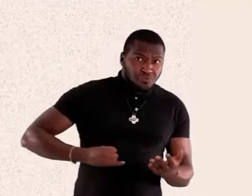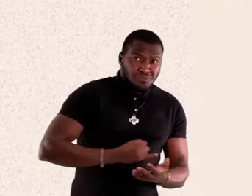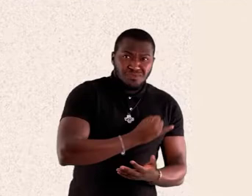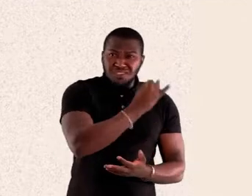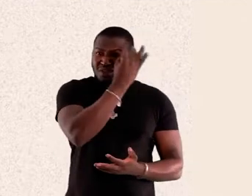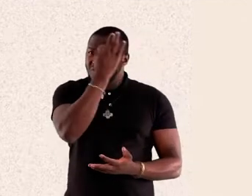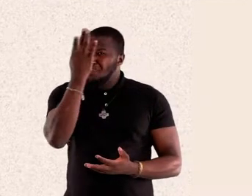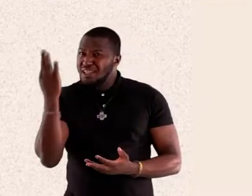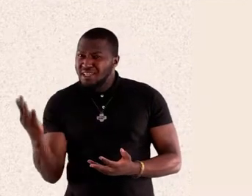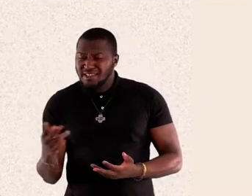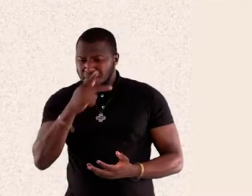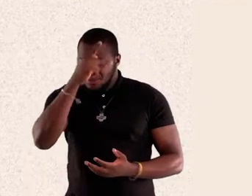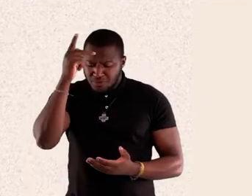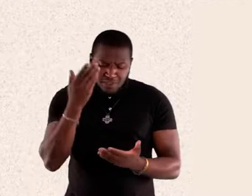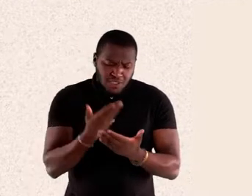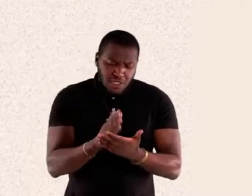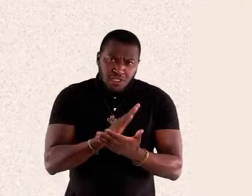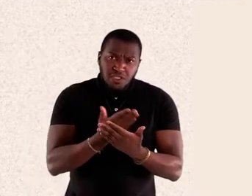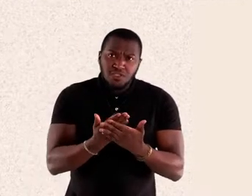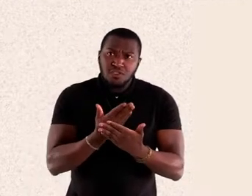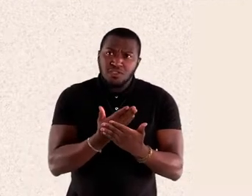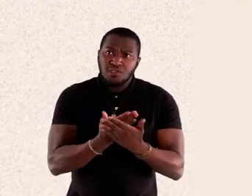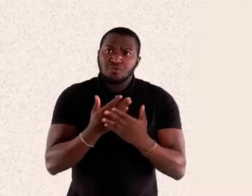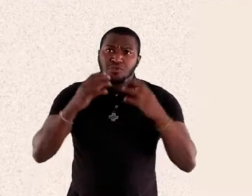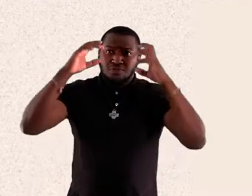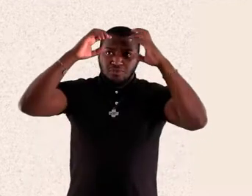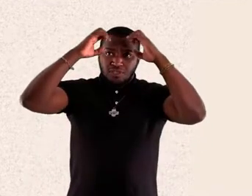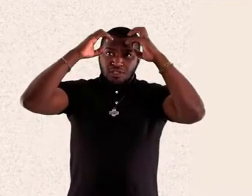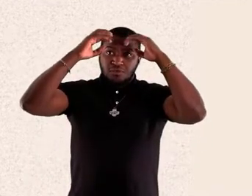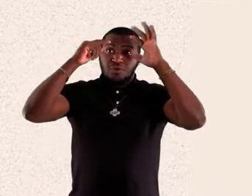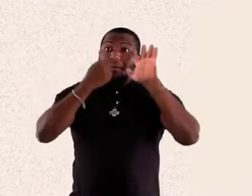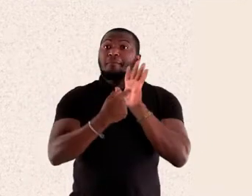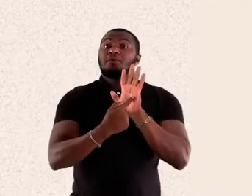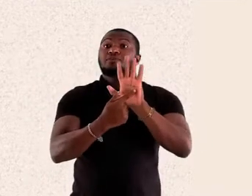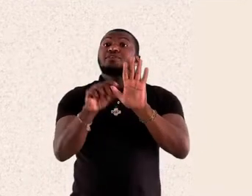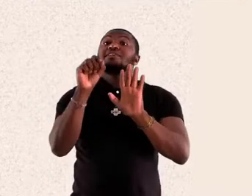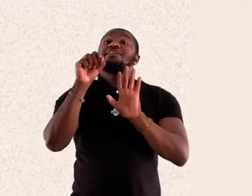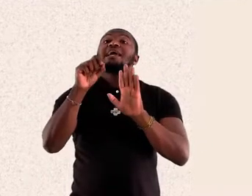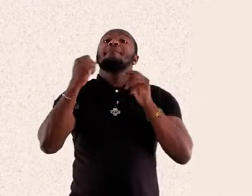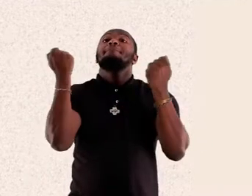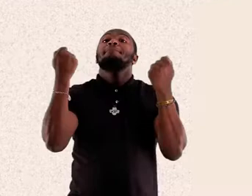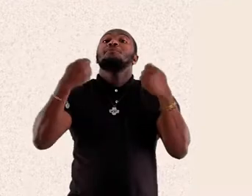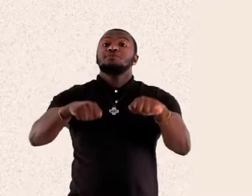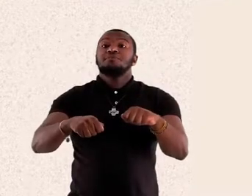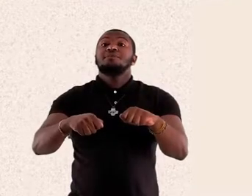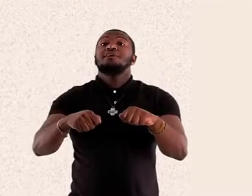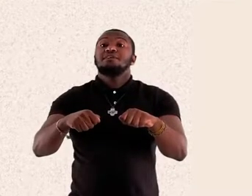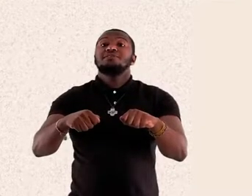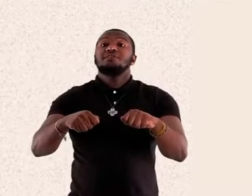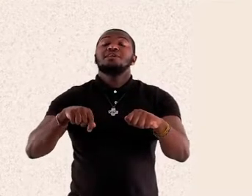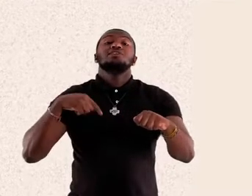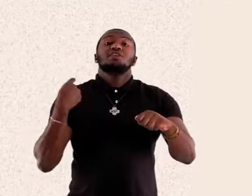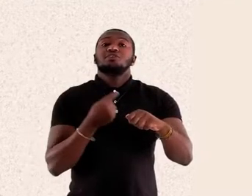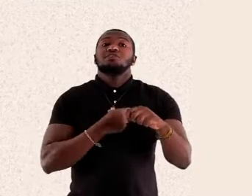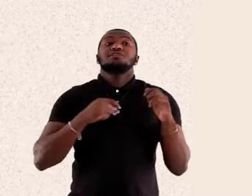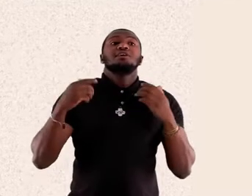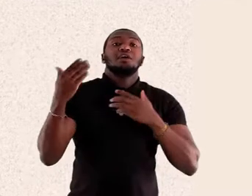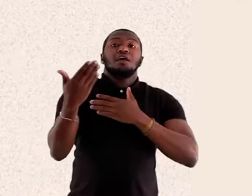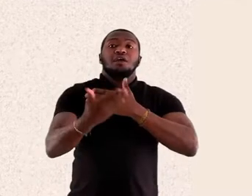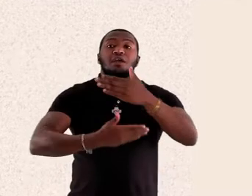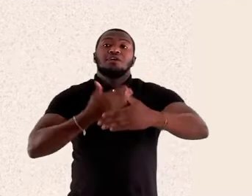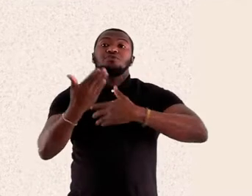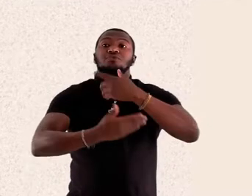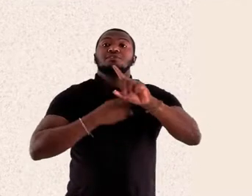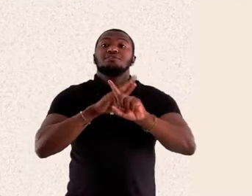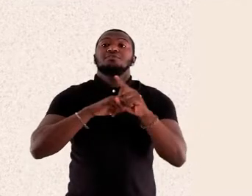neurocientistas vem apontando que essa questão da possibilidade das nossas conexões sociais o